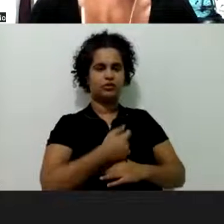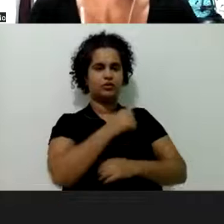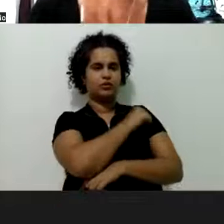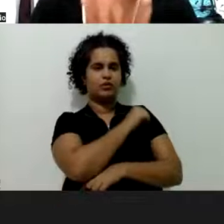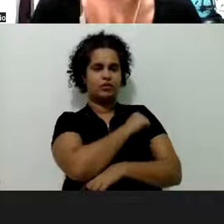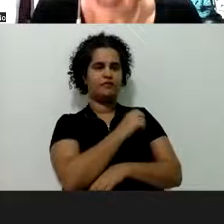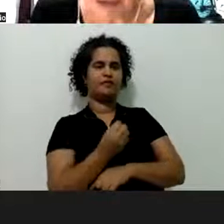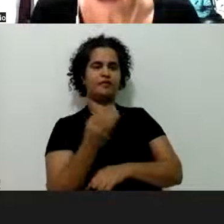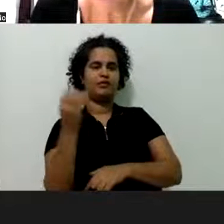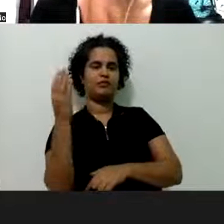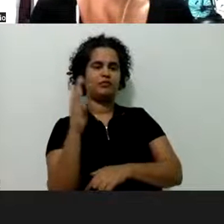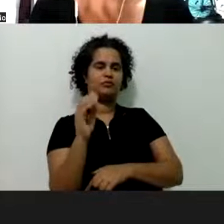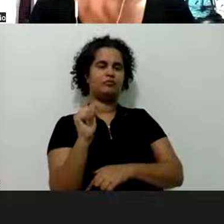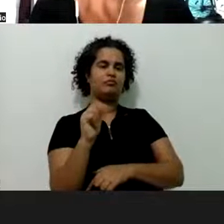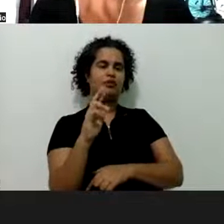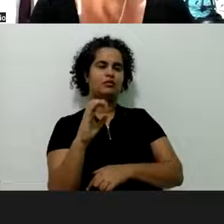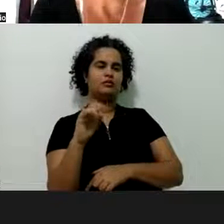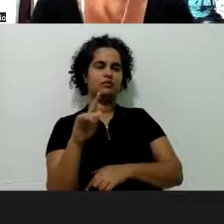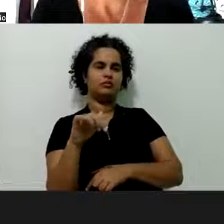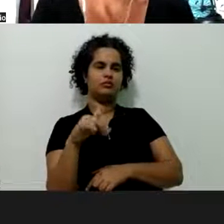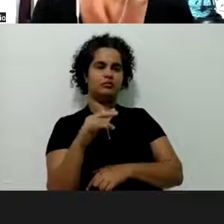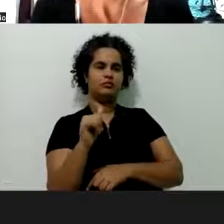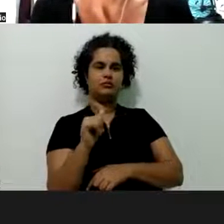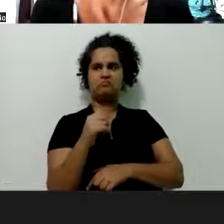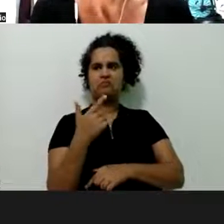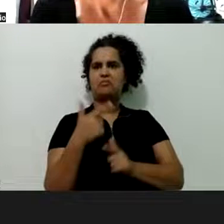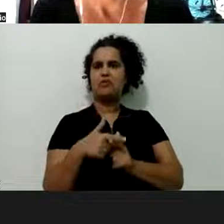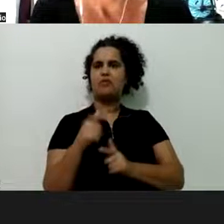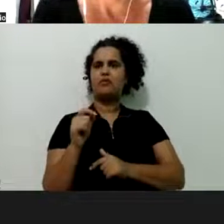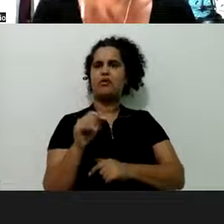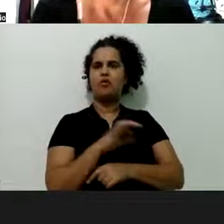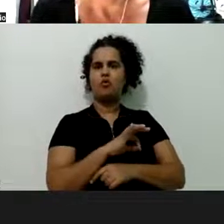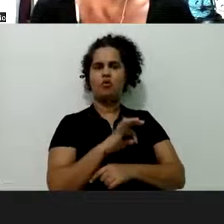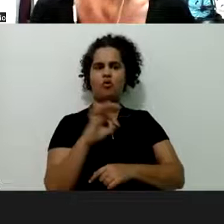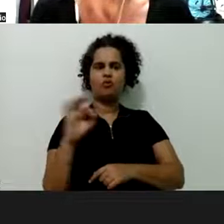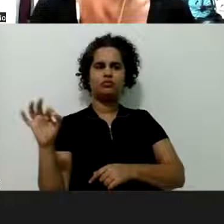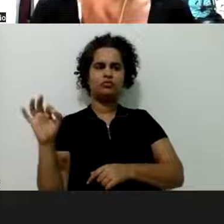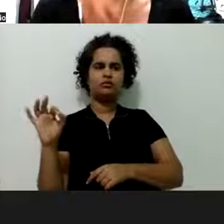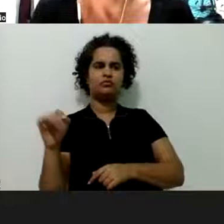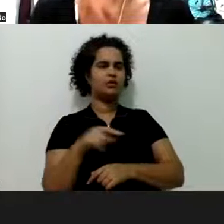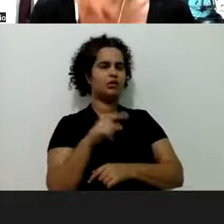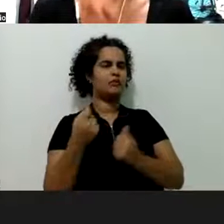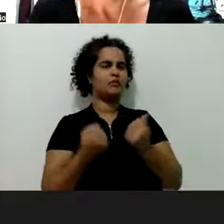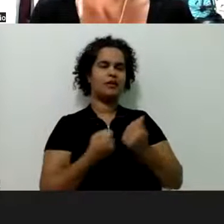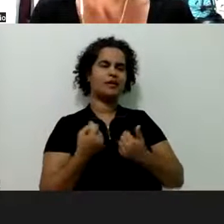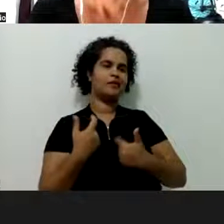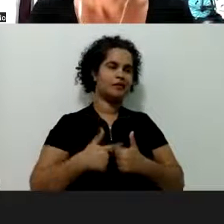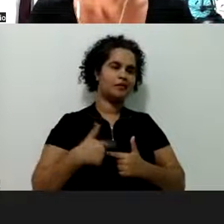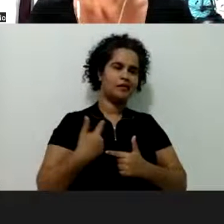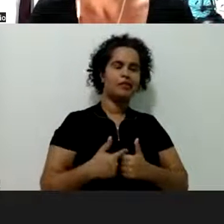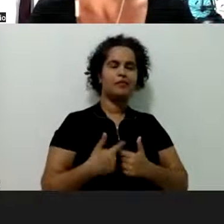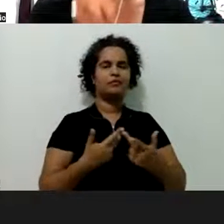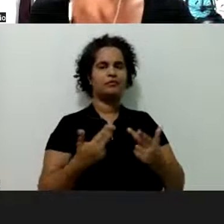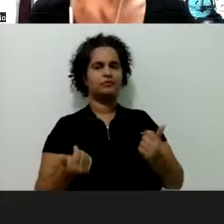Barcelona, assim, porque está reclamando de quê? Está tudo ótimo, né? Mas assim, para eles não. Eles também estão reclamando do carro, reclamam, né?